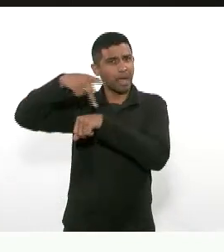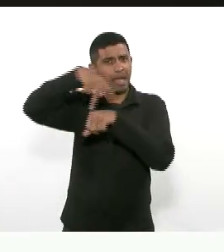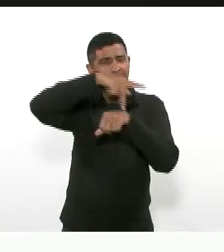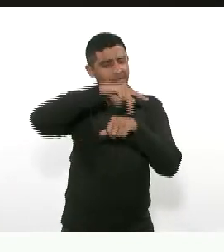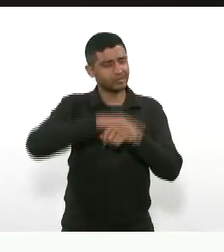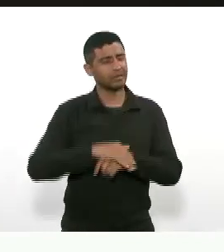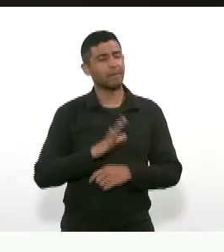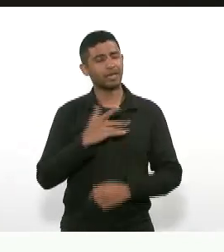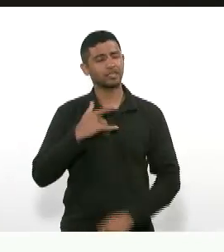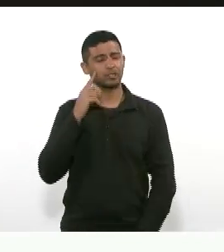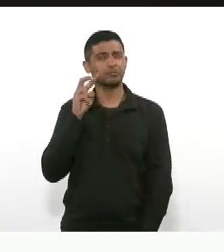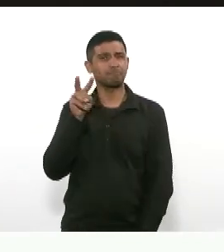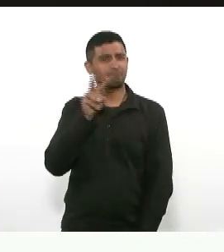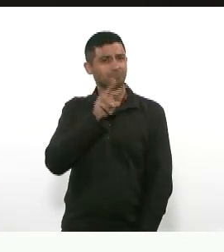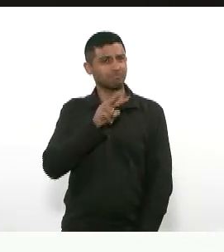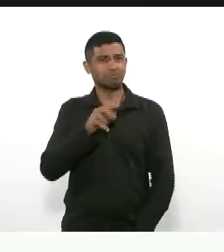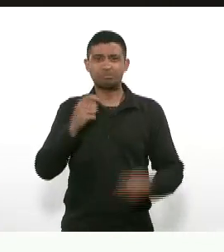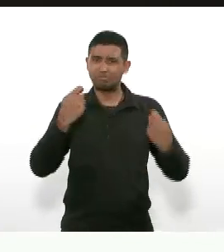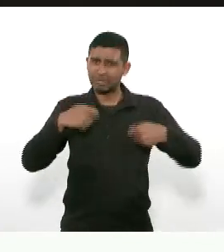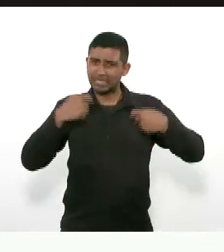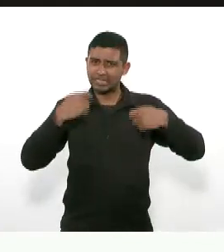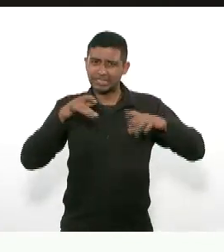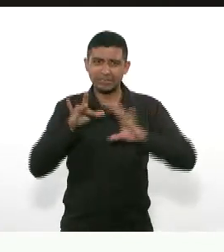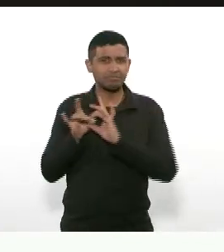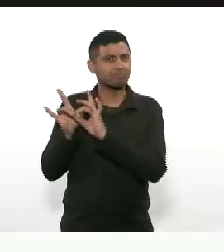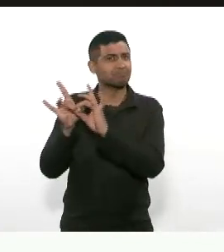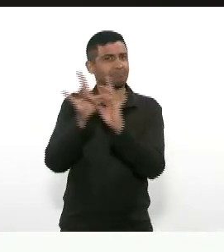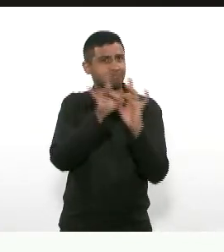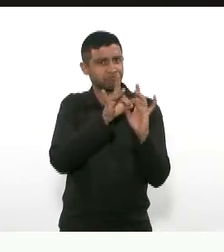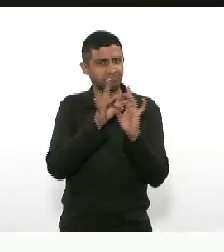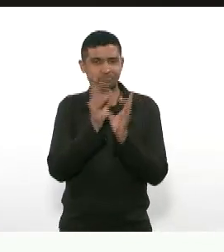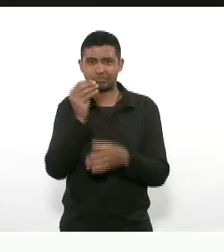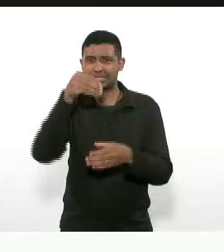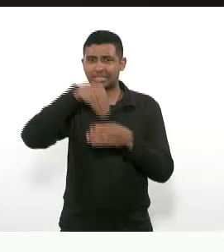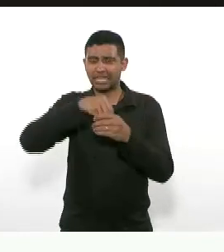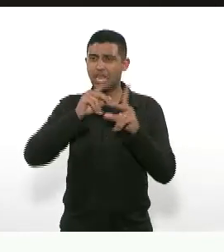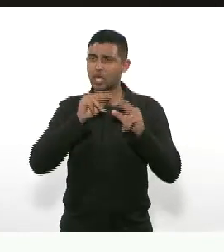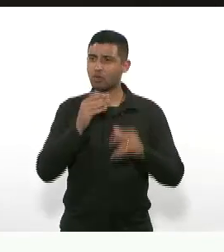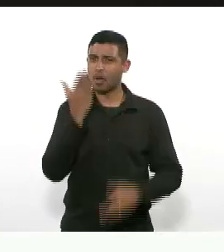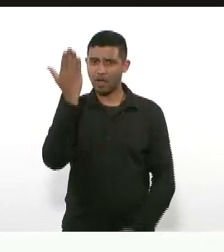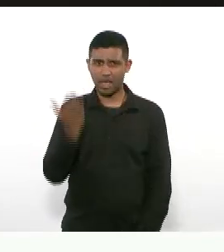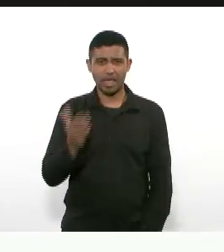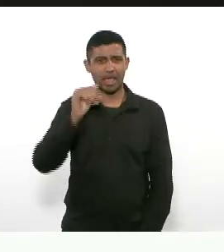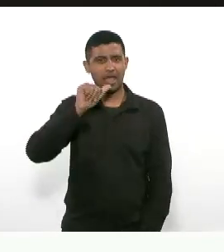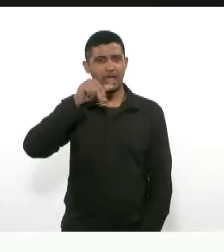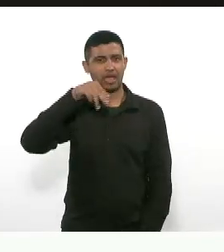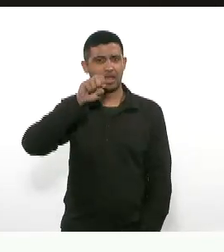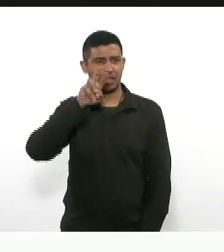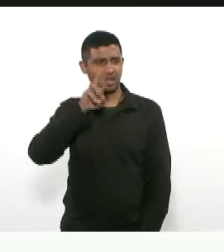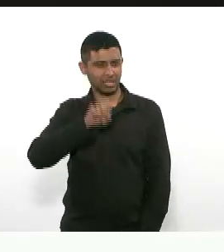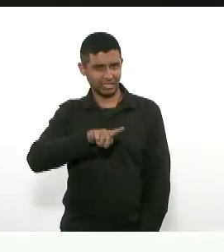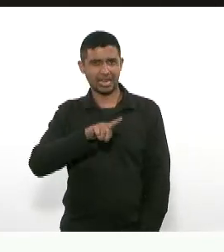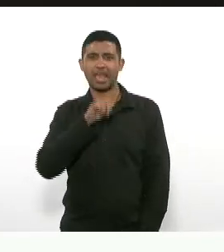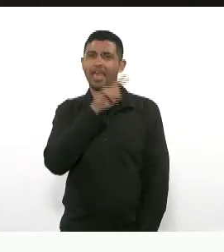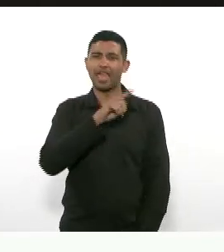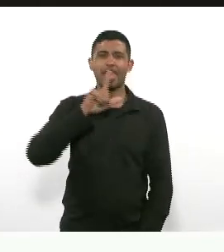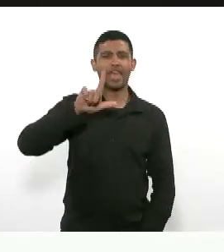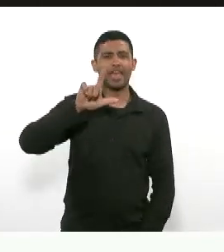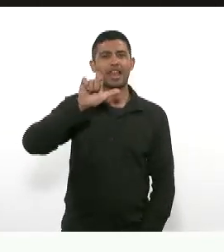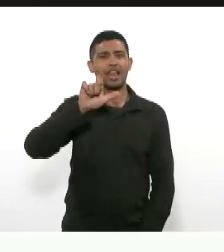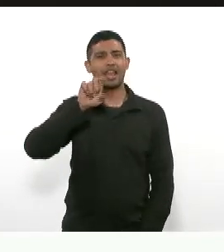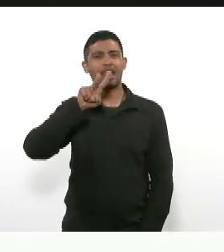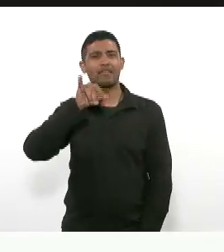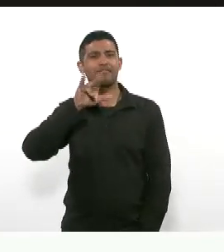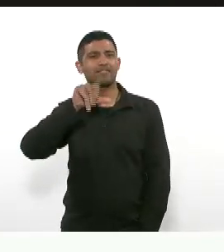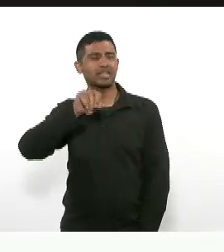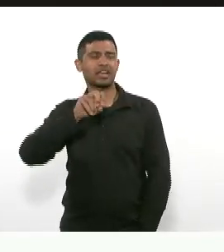vemos? Precisamos de uma integração, como a doutora Andréa falou, como o coronel Laviano também